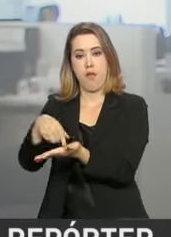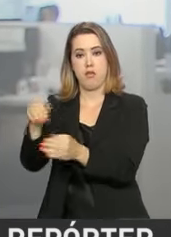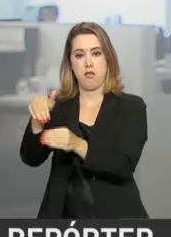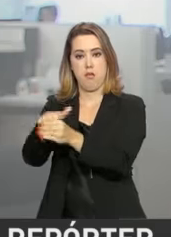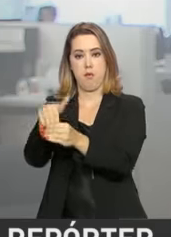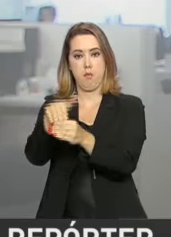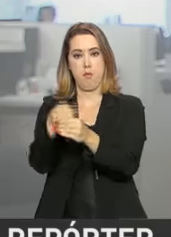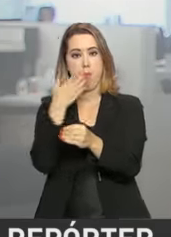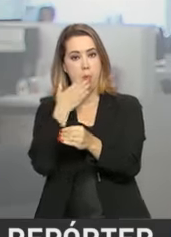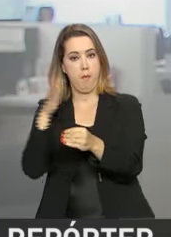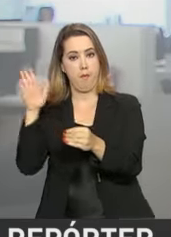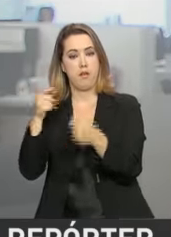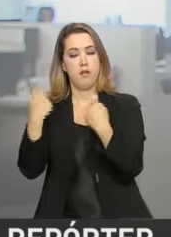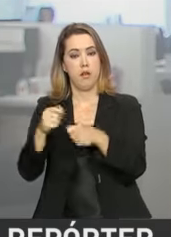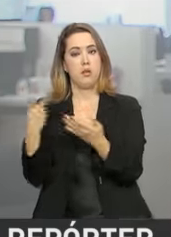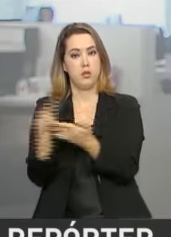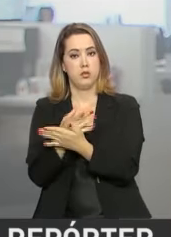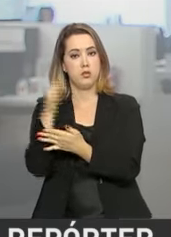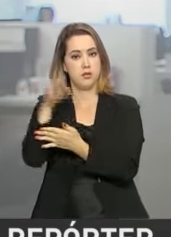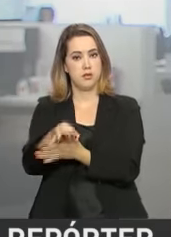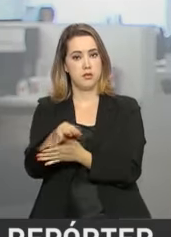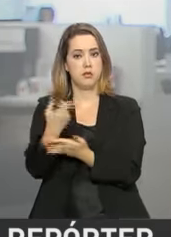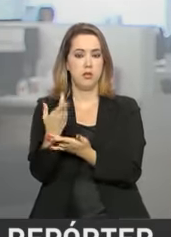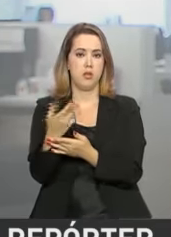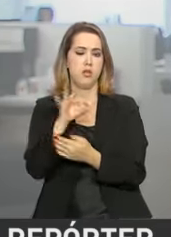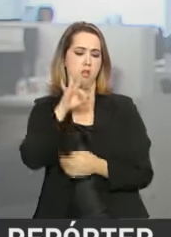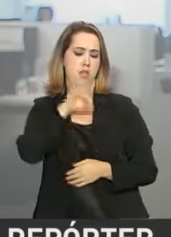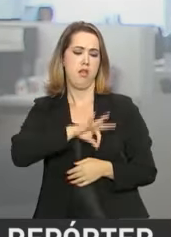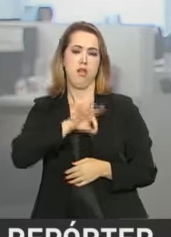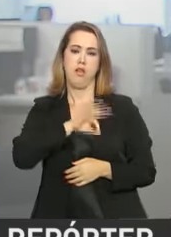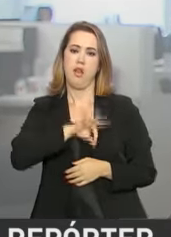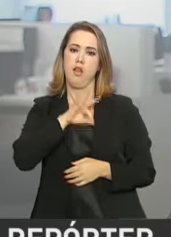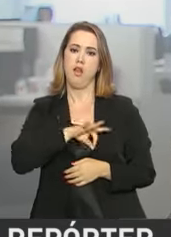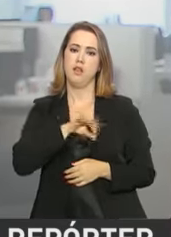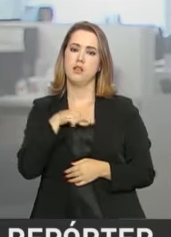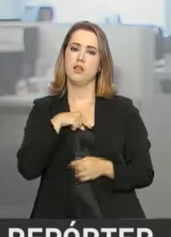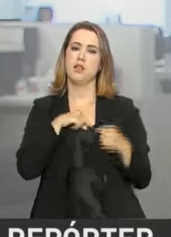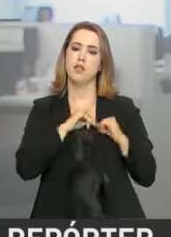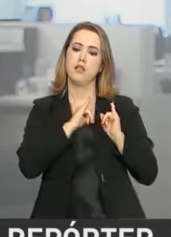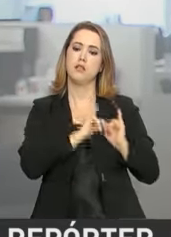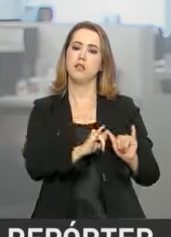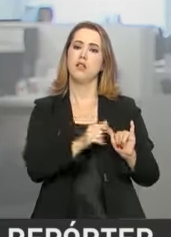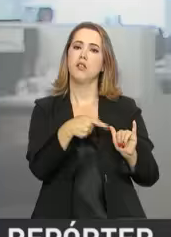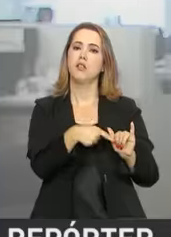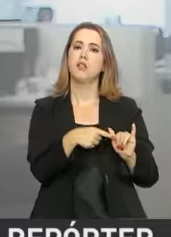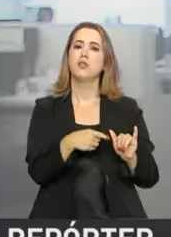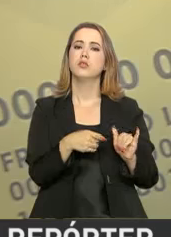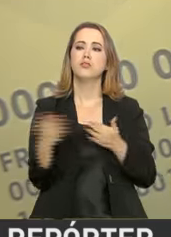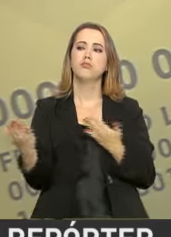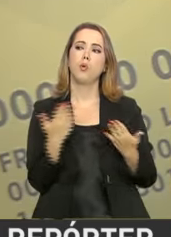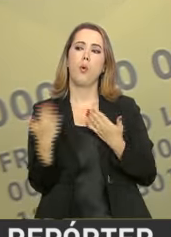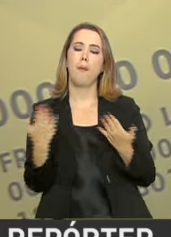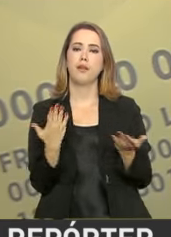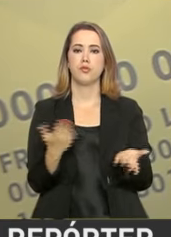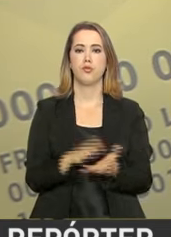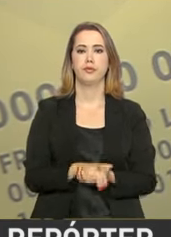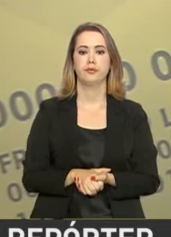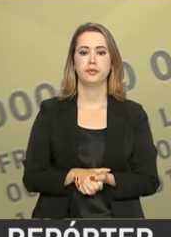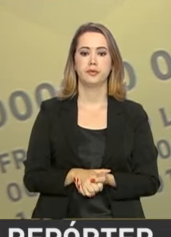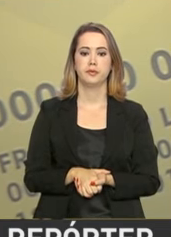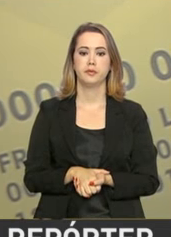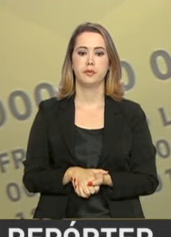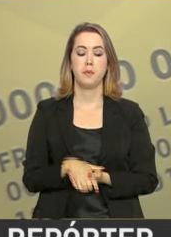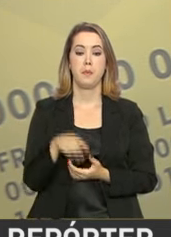do programa e se essas informações de renda que elas declararam no Cadastro Único estão de acordo com essa doação. As famílias